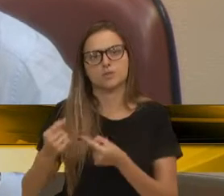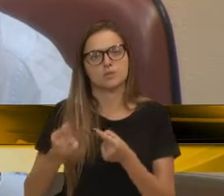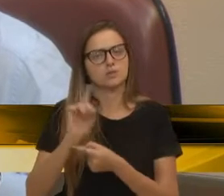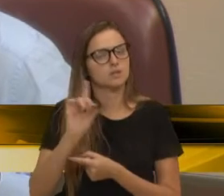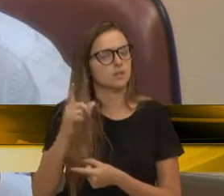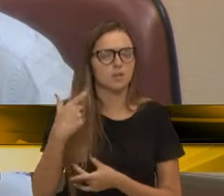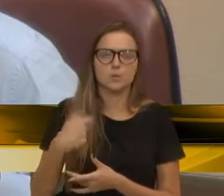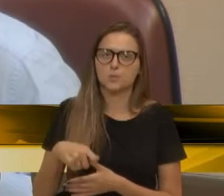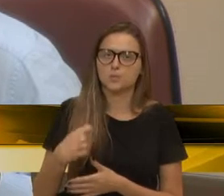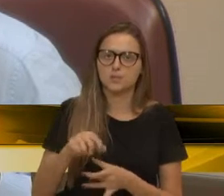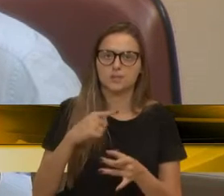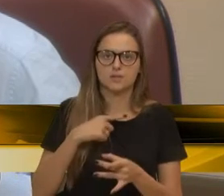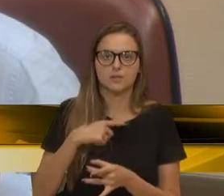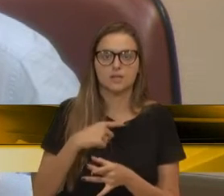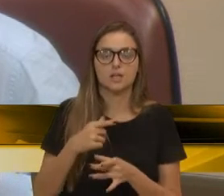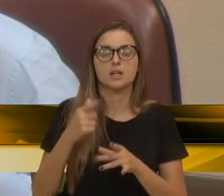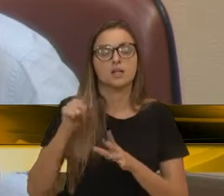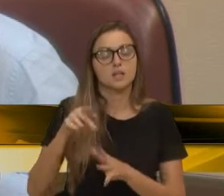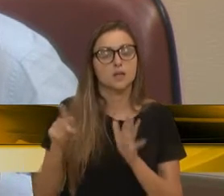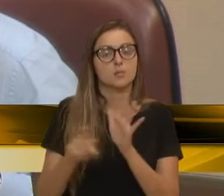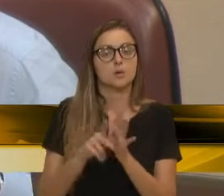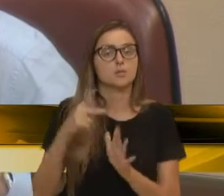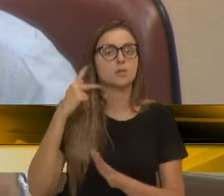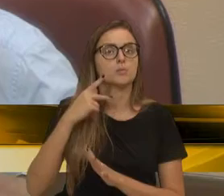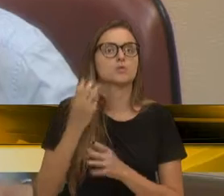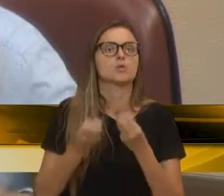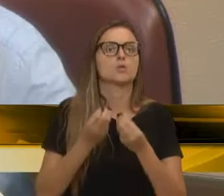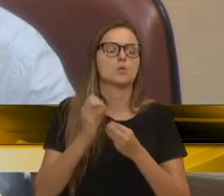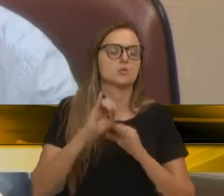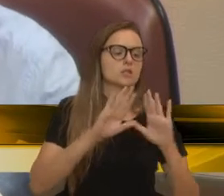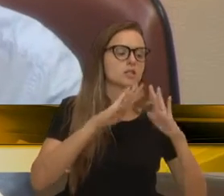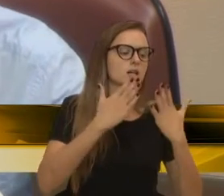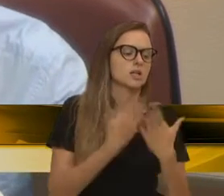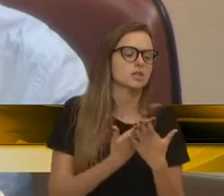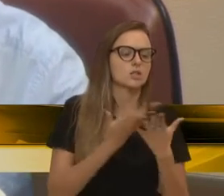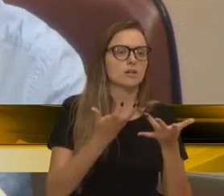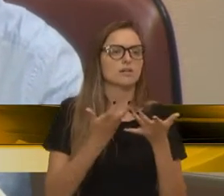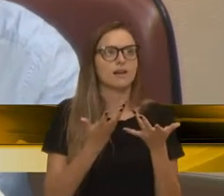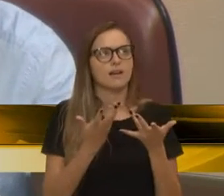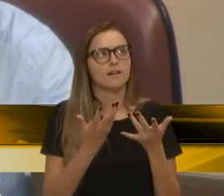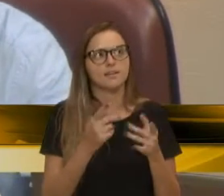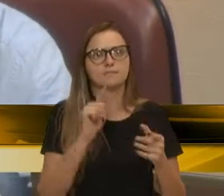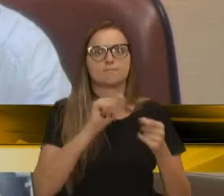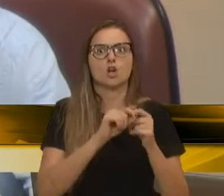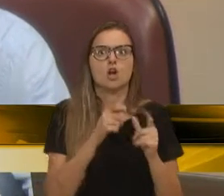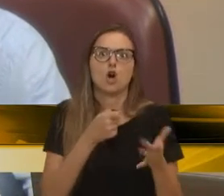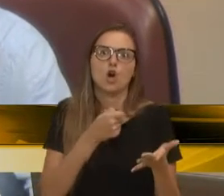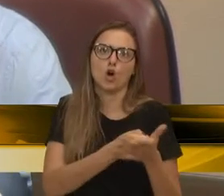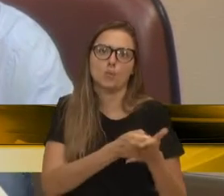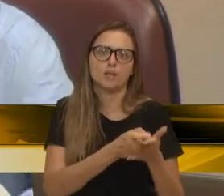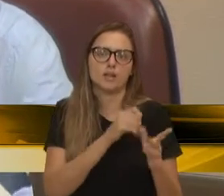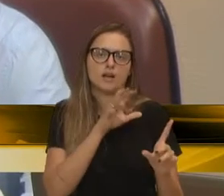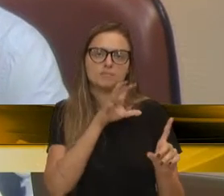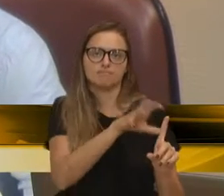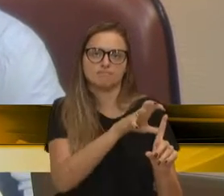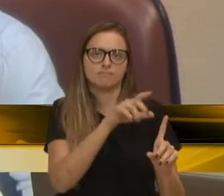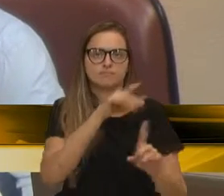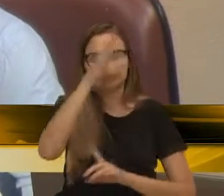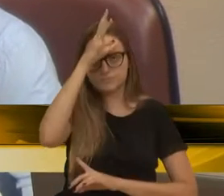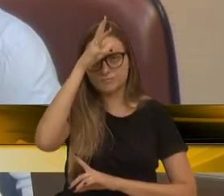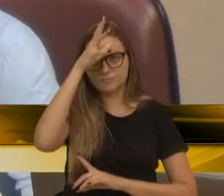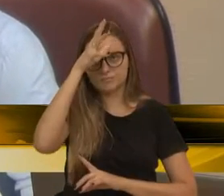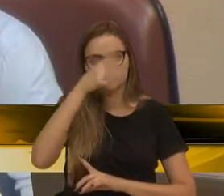assunto que é tratado politicamente como se as escolas pretendem incutir na cabeça das crianças escolhas de